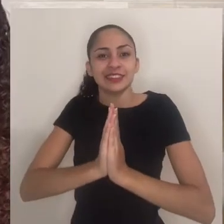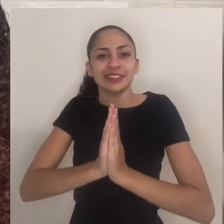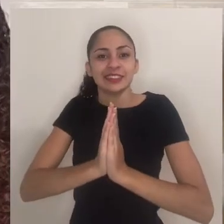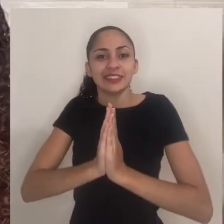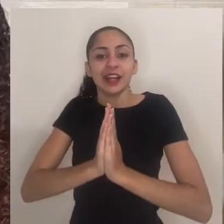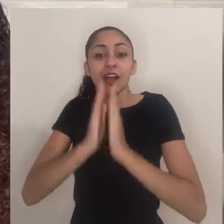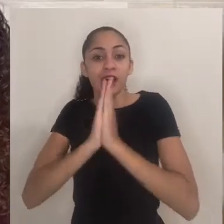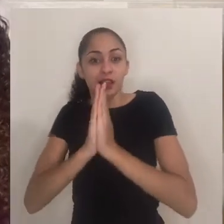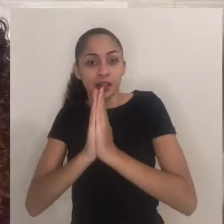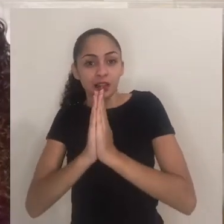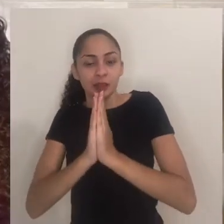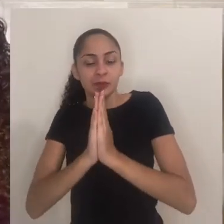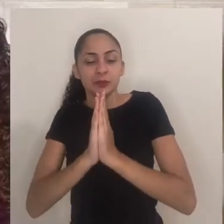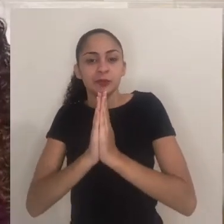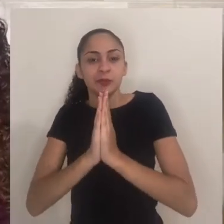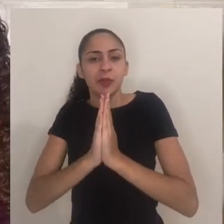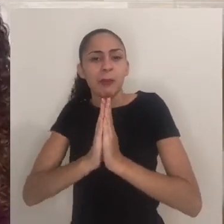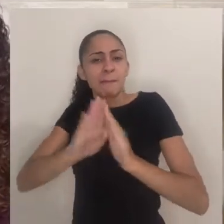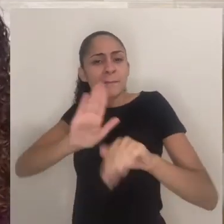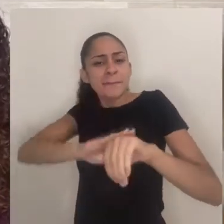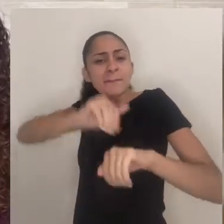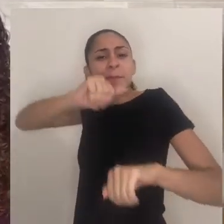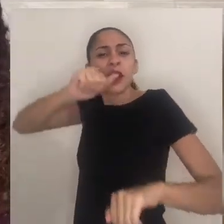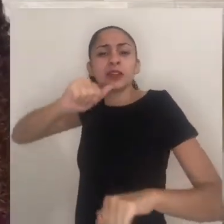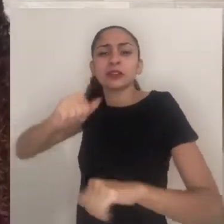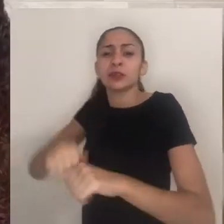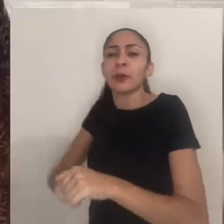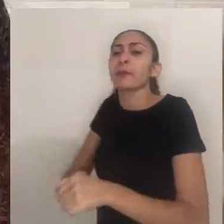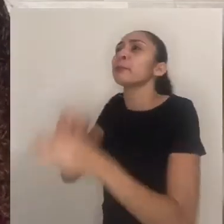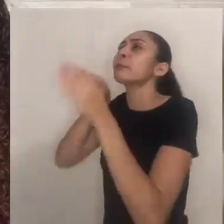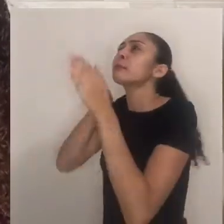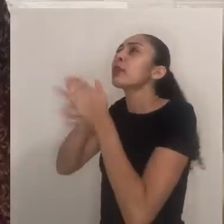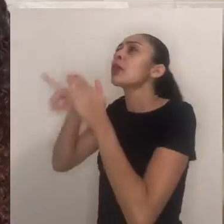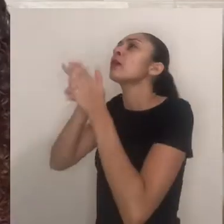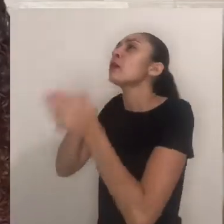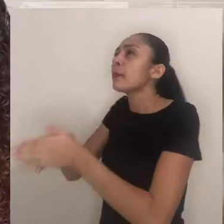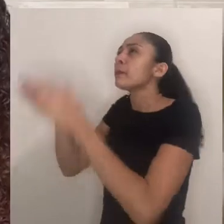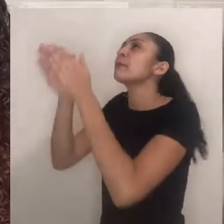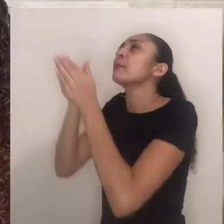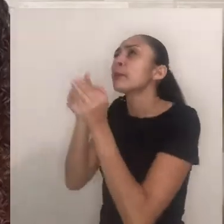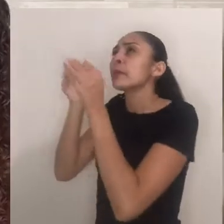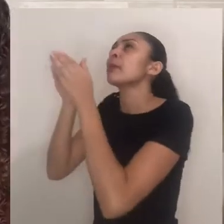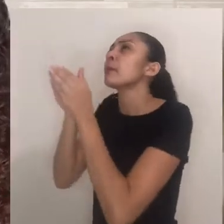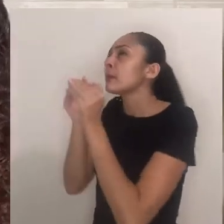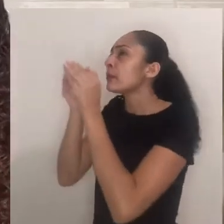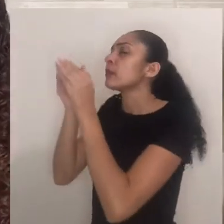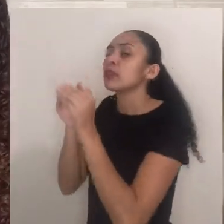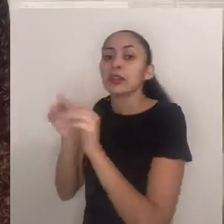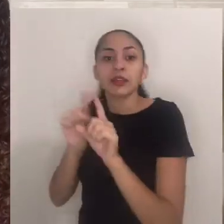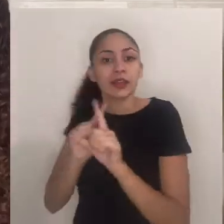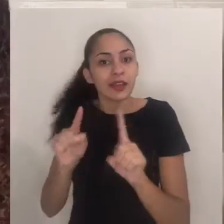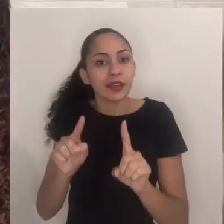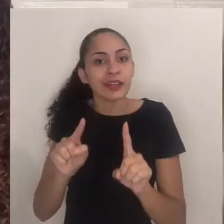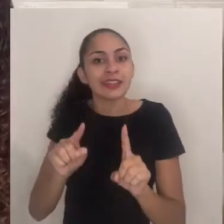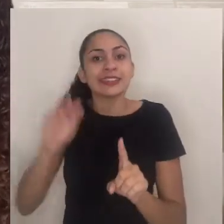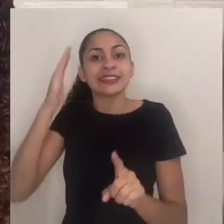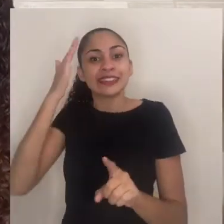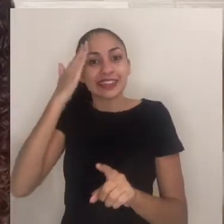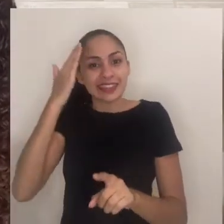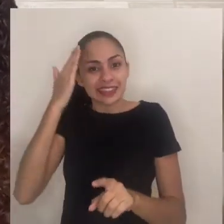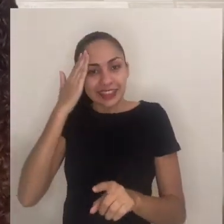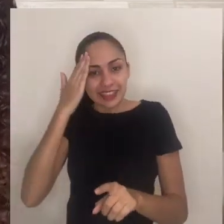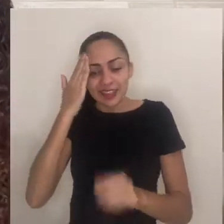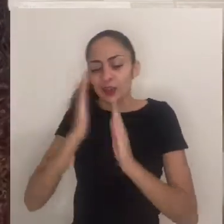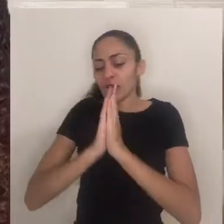que a oração, diferente do que algumas pessoas pensam, é muito mais que uma lista de pedidos, certo? Além de reconhecer